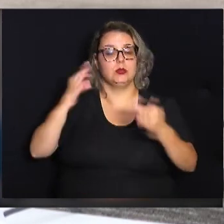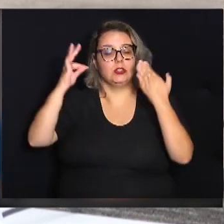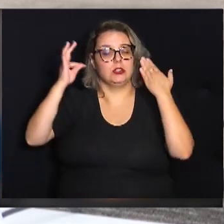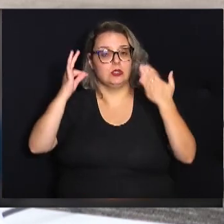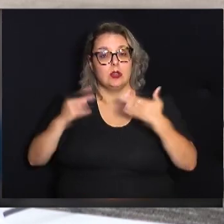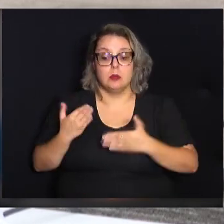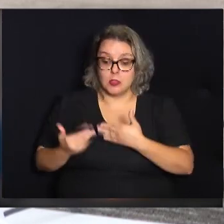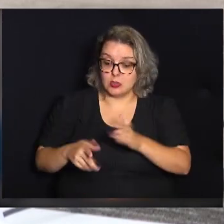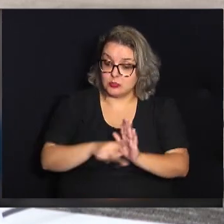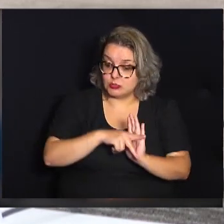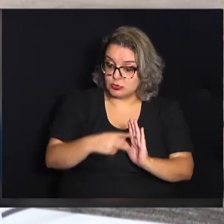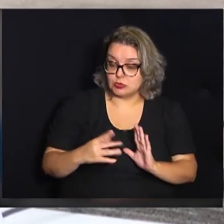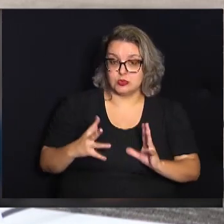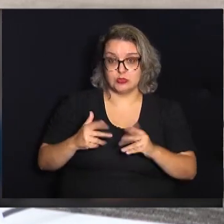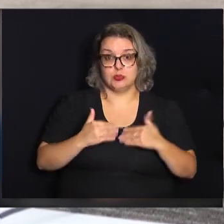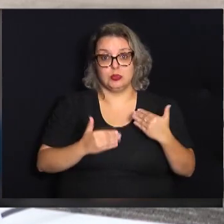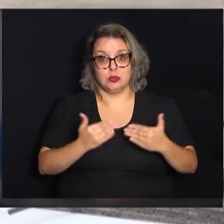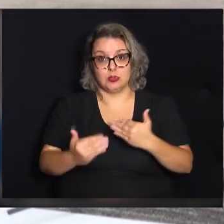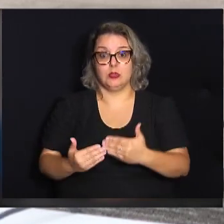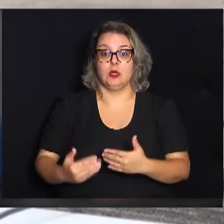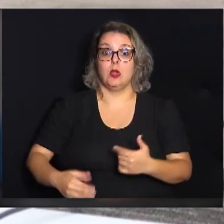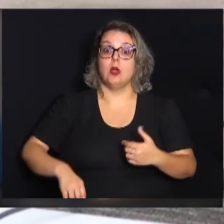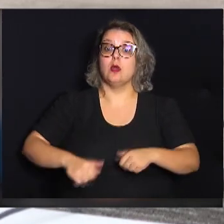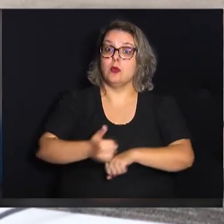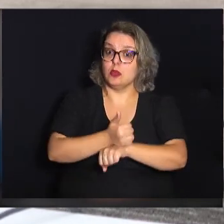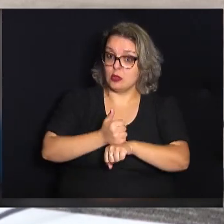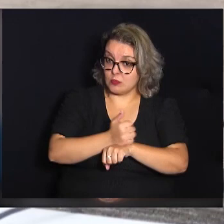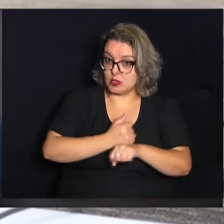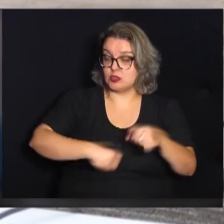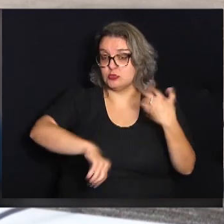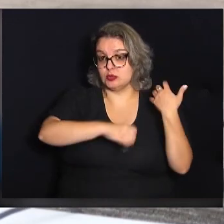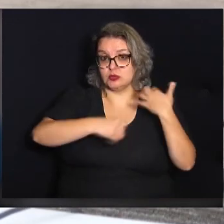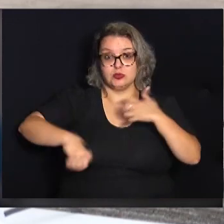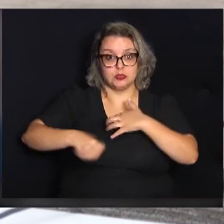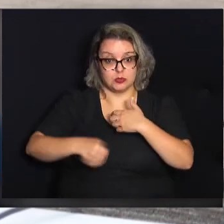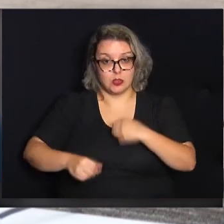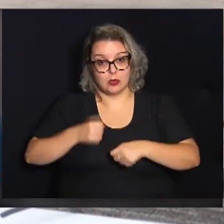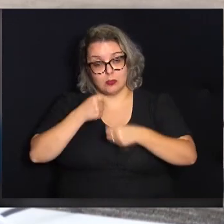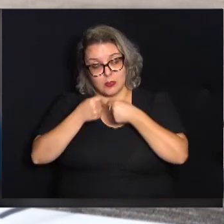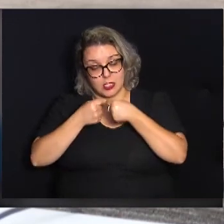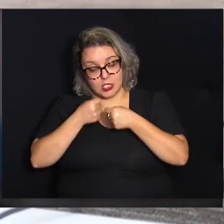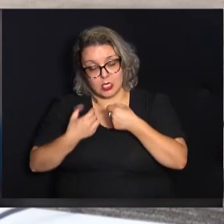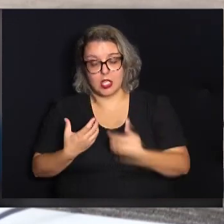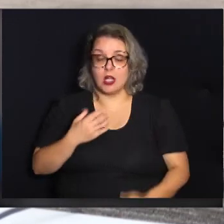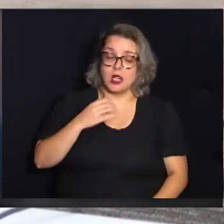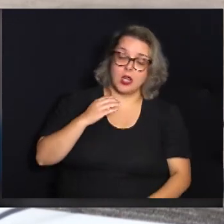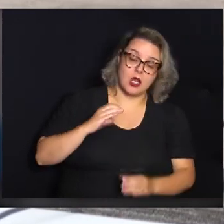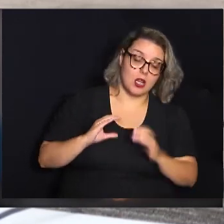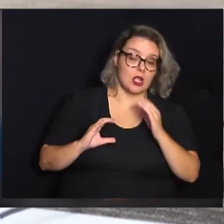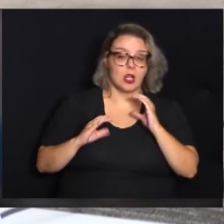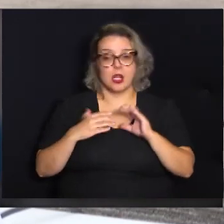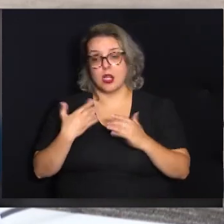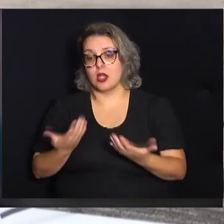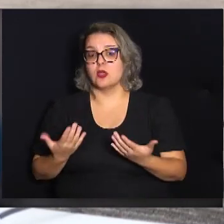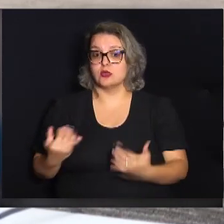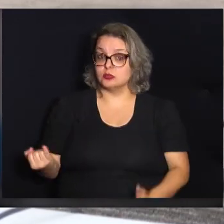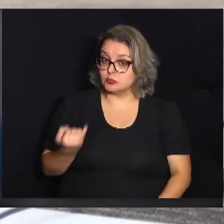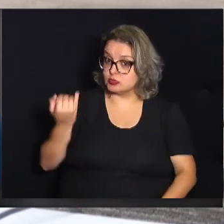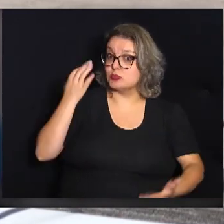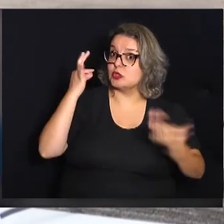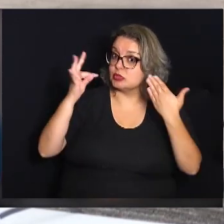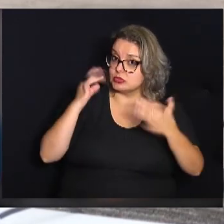mandala, eles estão produzindo alimentos assim para um grande número de famílias, né?